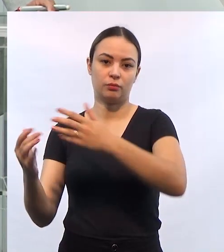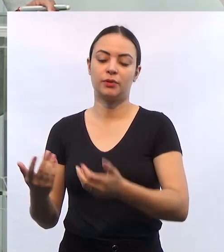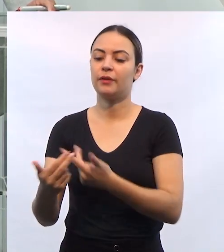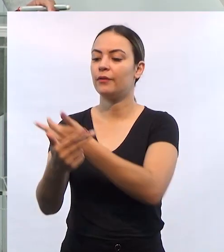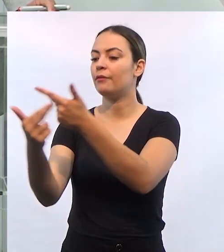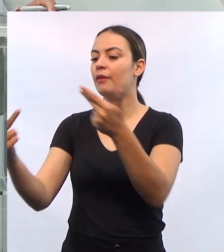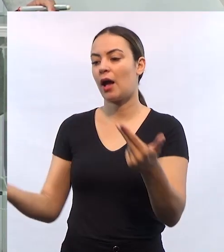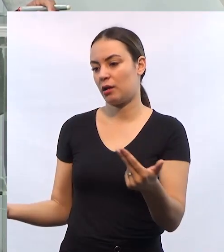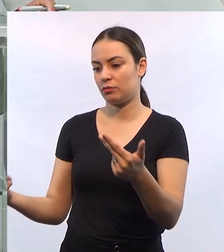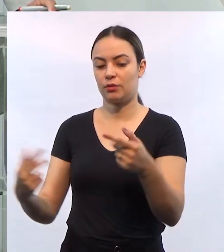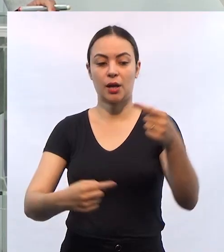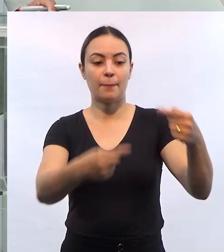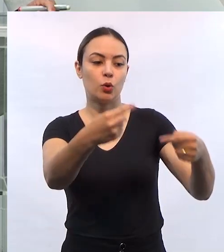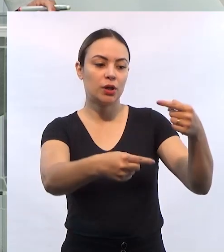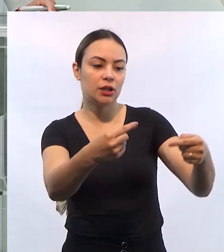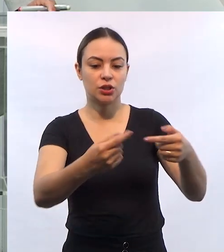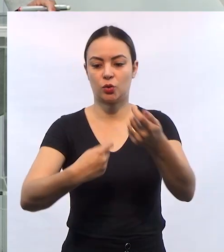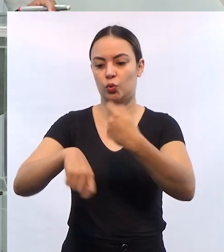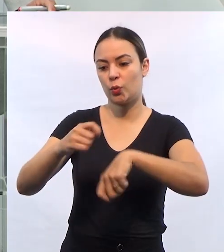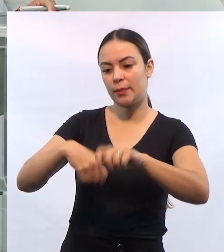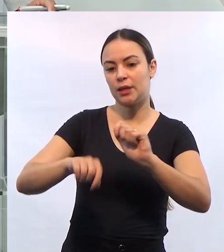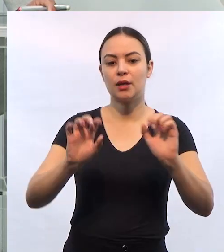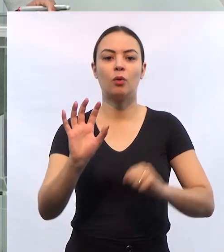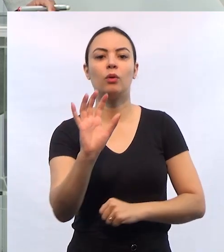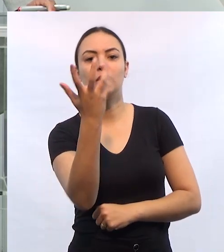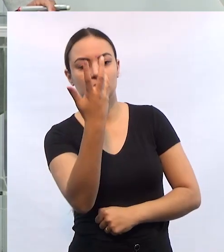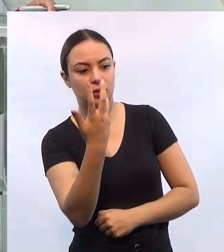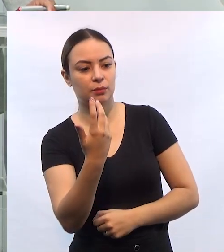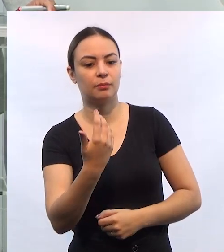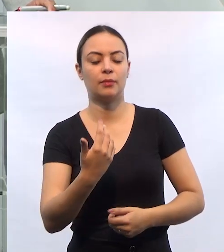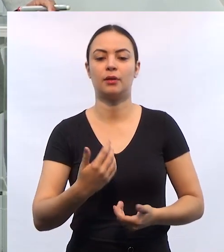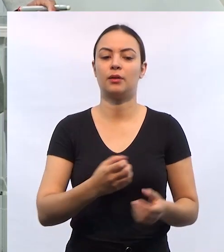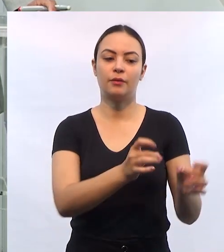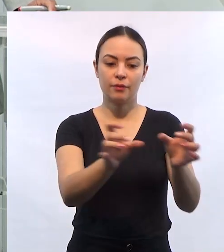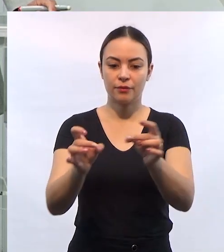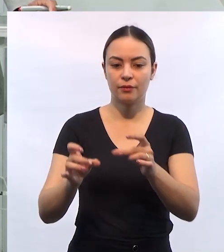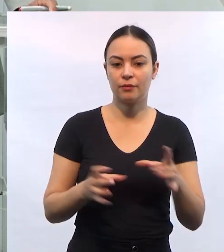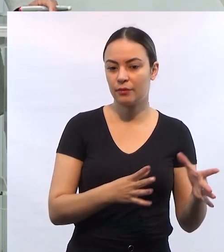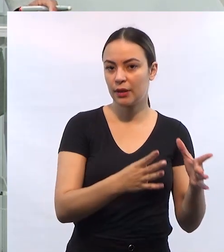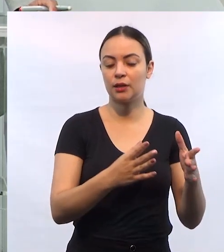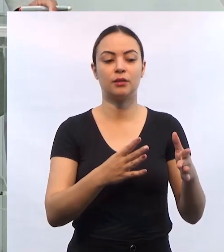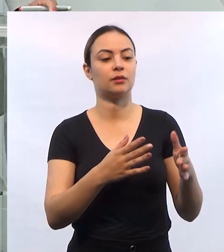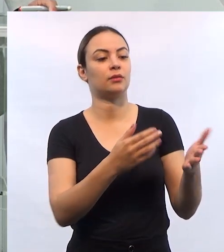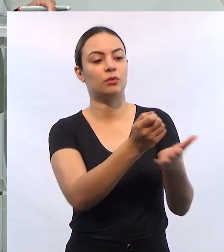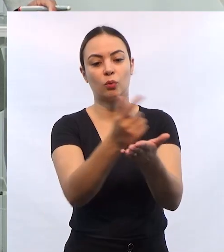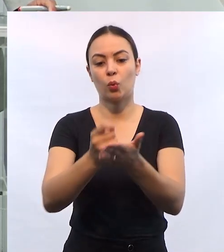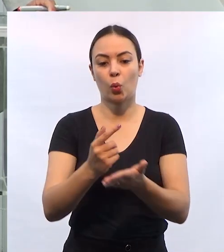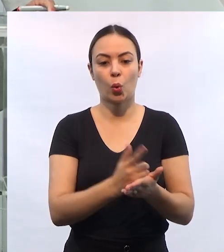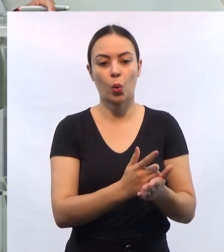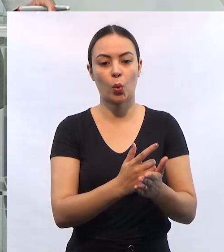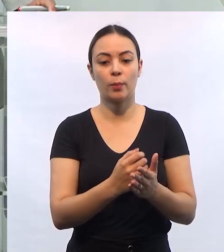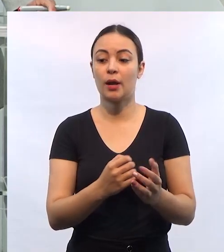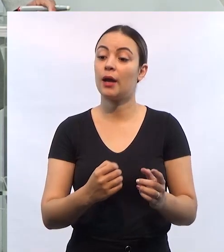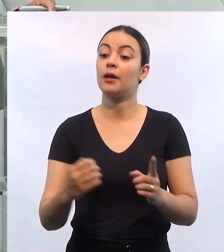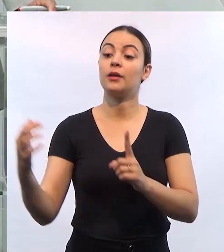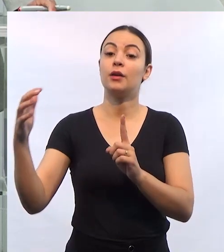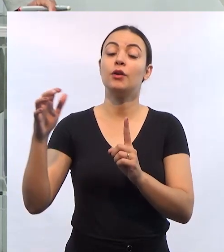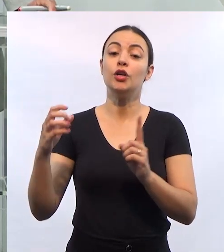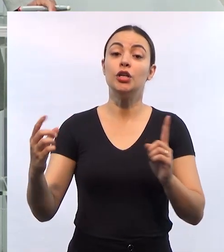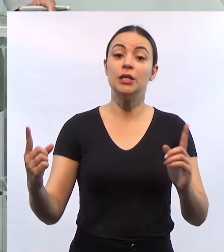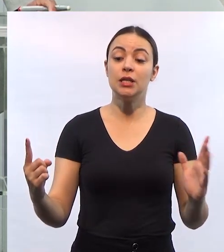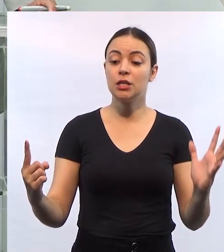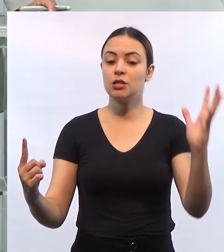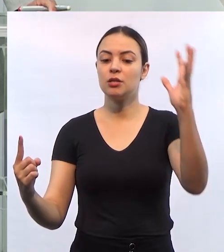essas organizações, a política, a economia, o clima, o mercado interno, o mercado externo, tudo isso são